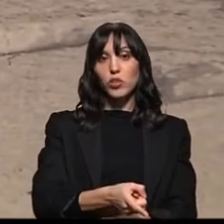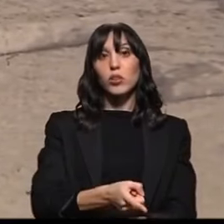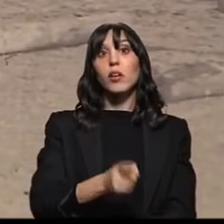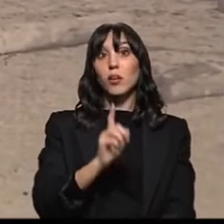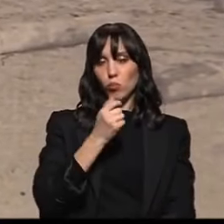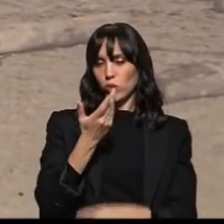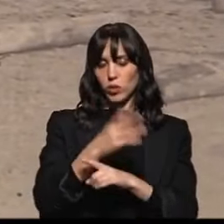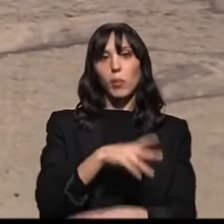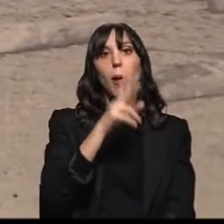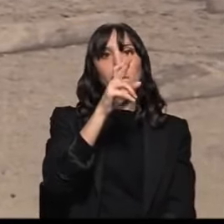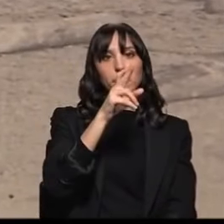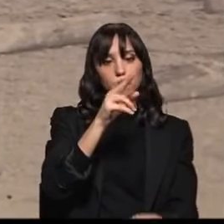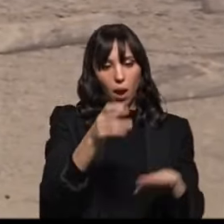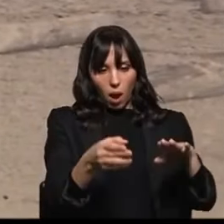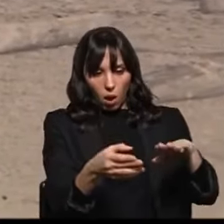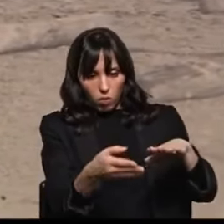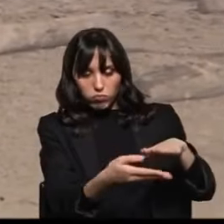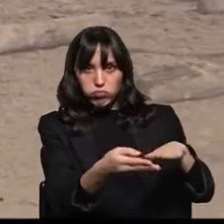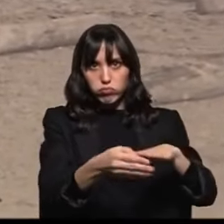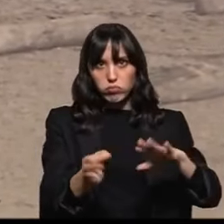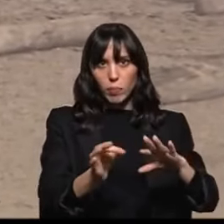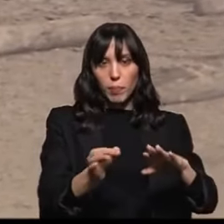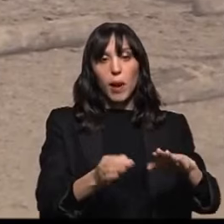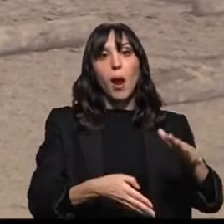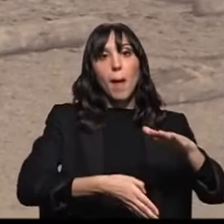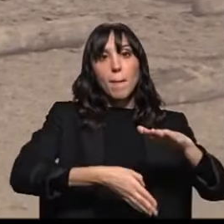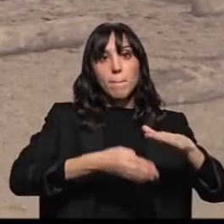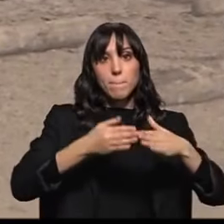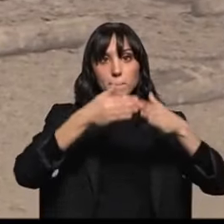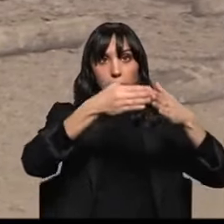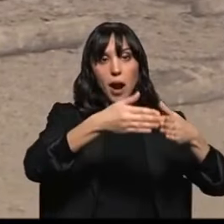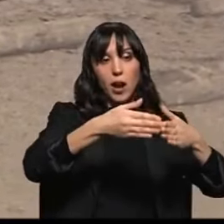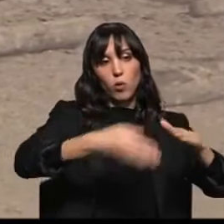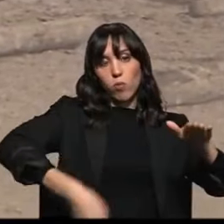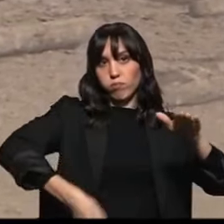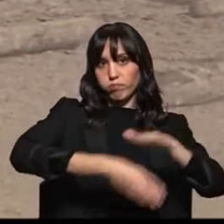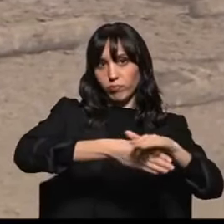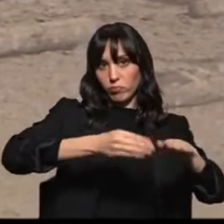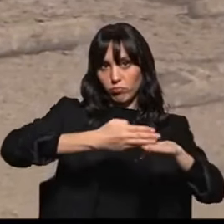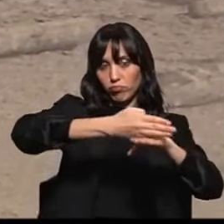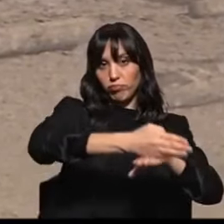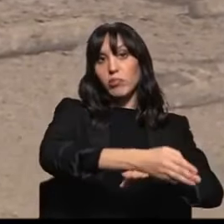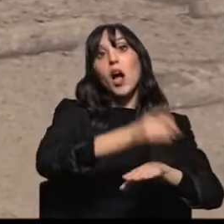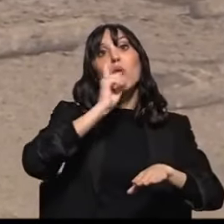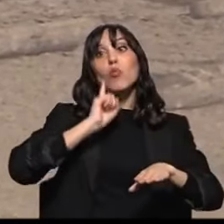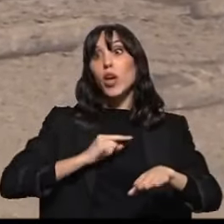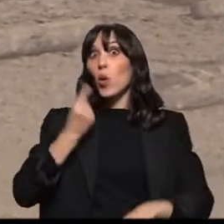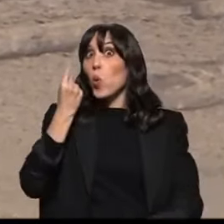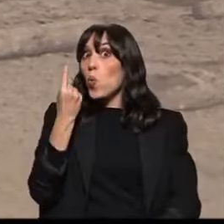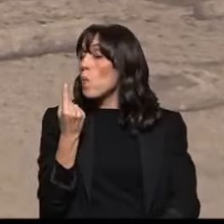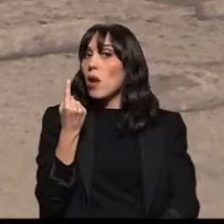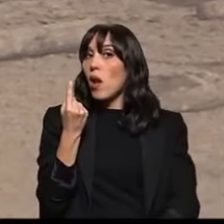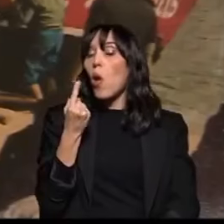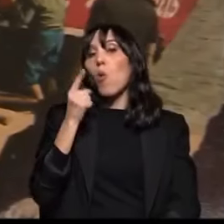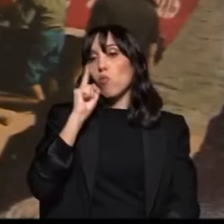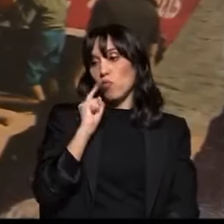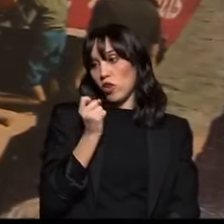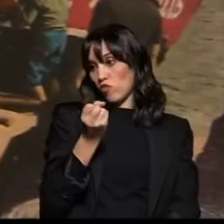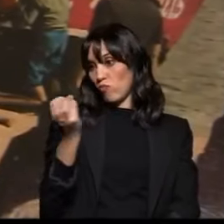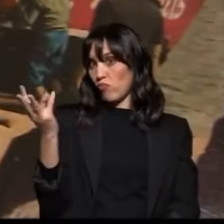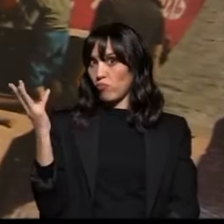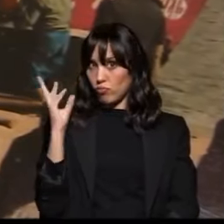Para o barco. O barco ia para a água, a mulher tinha que pegar no... A mulher, que não é só uma. Claro, era a claro. Tripulação.